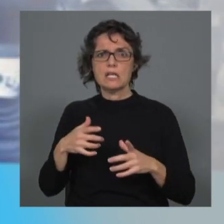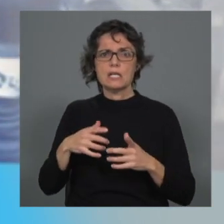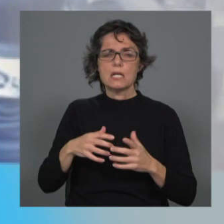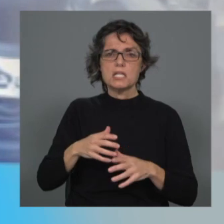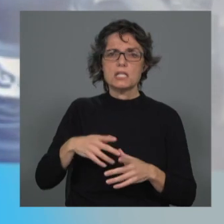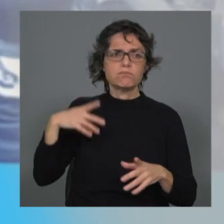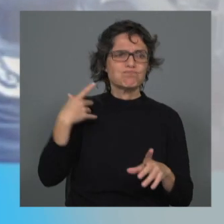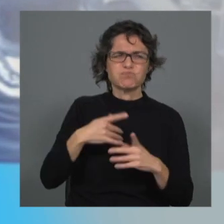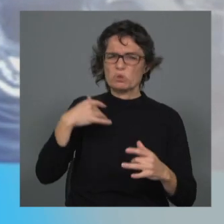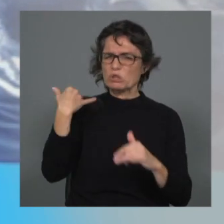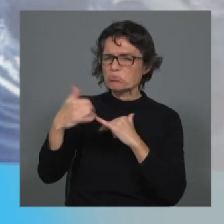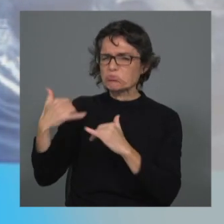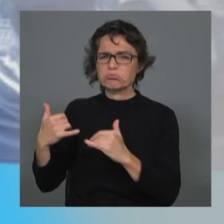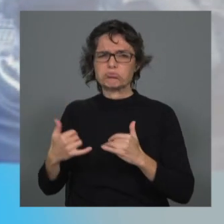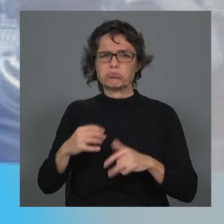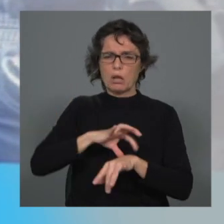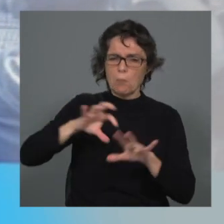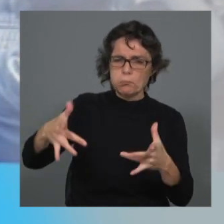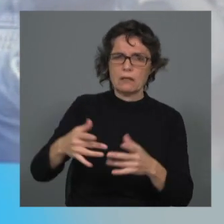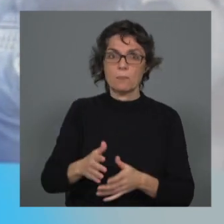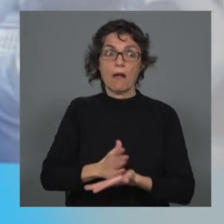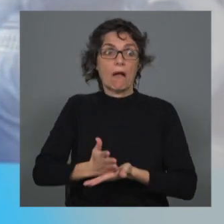incerteza, de pandemias,